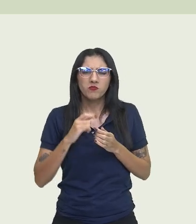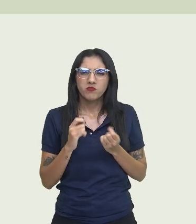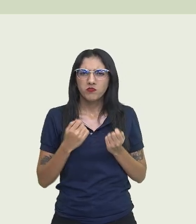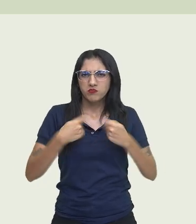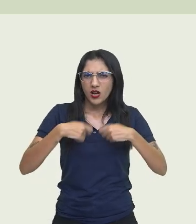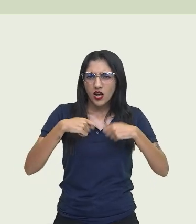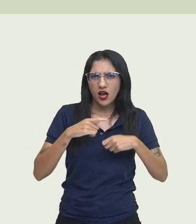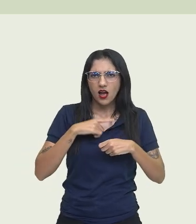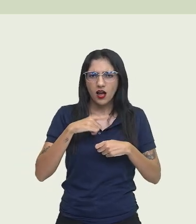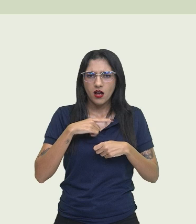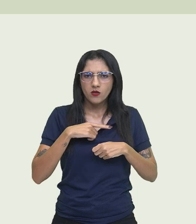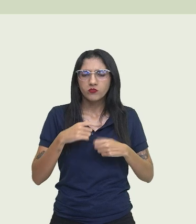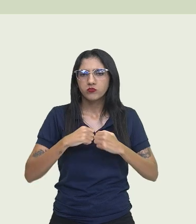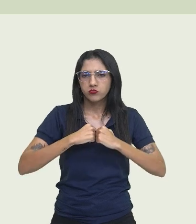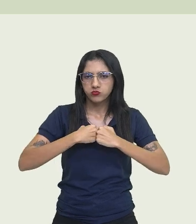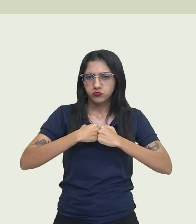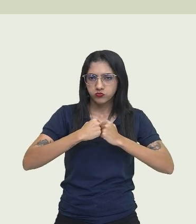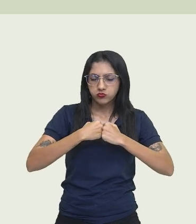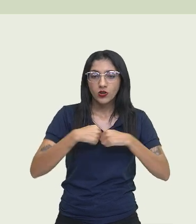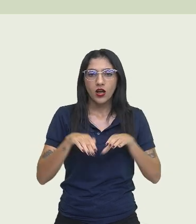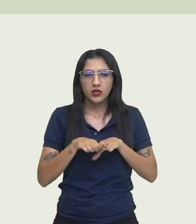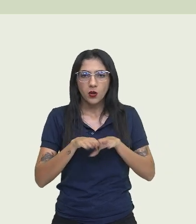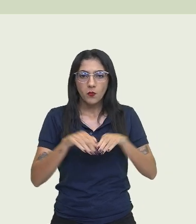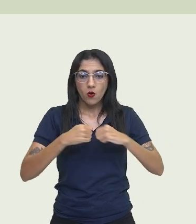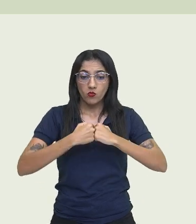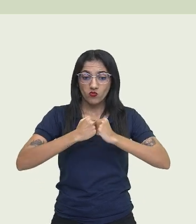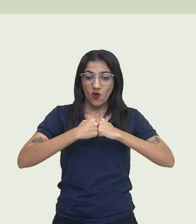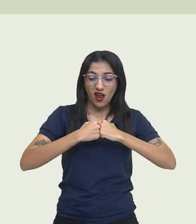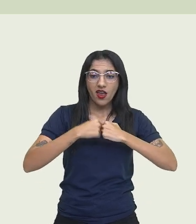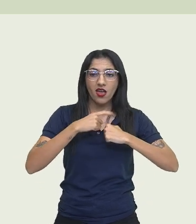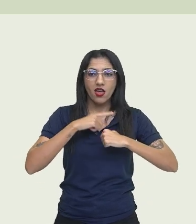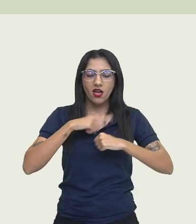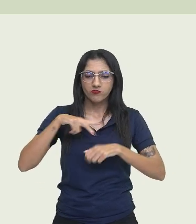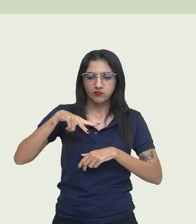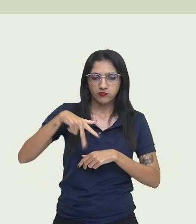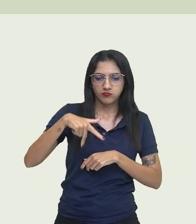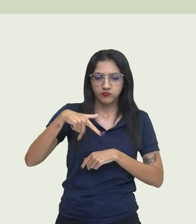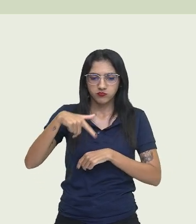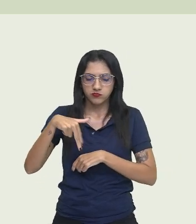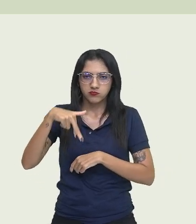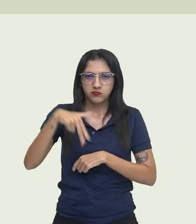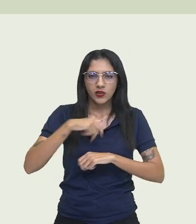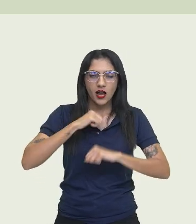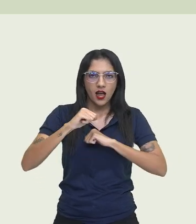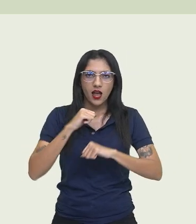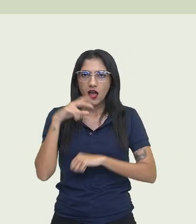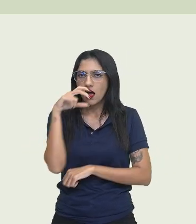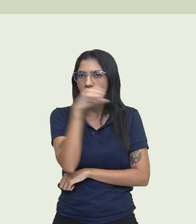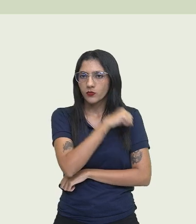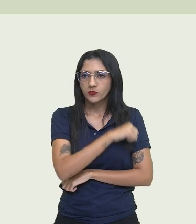amortecedores, joelhos adaptados para suportar o impacto das passadas em alta velocidade.